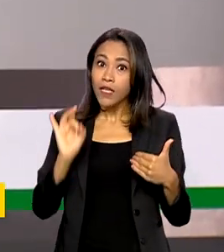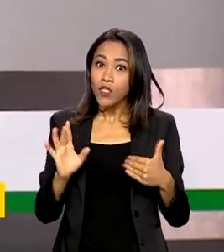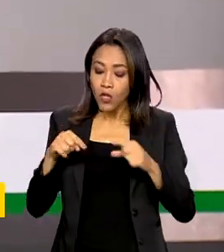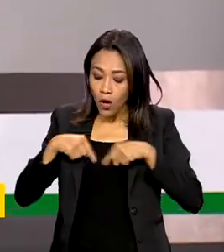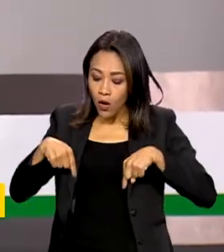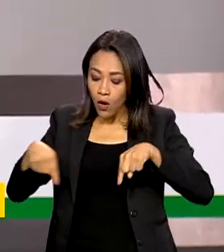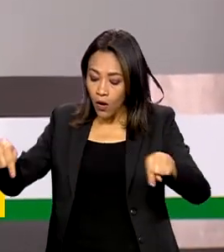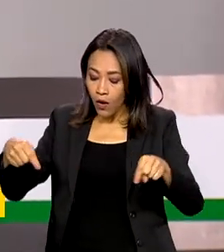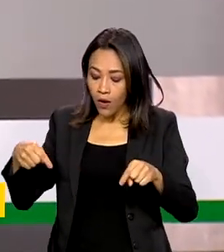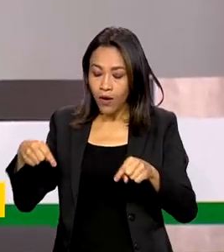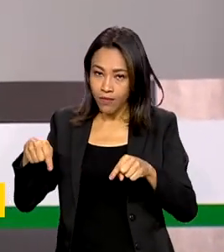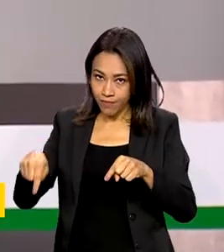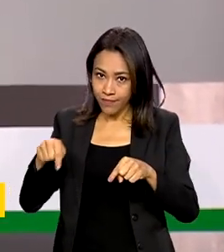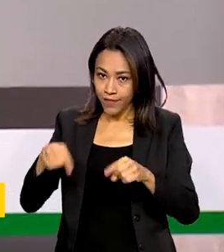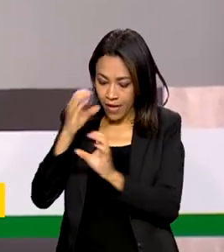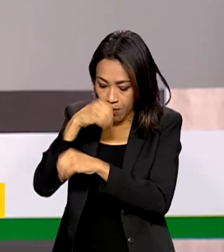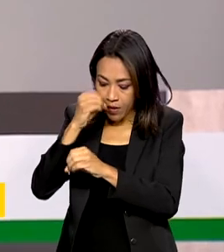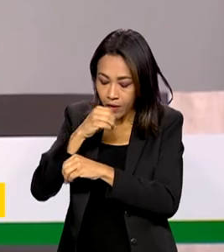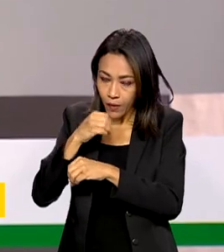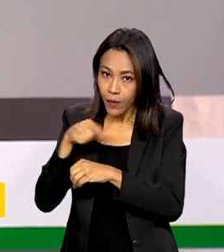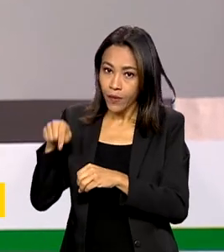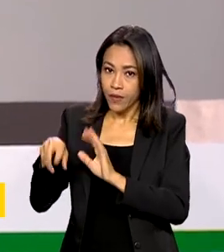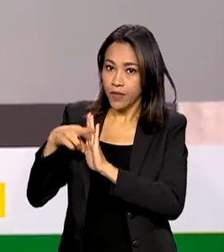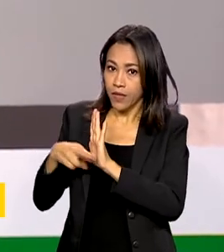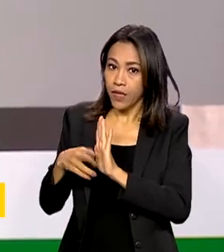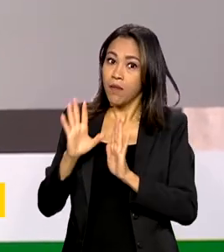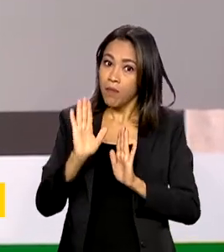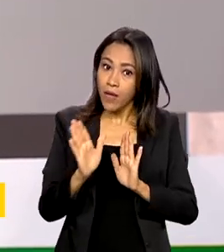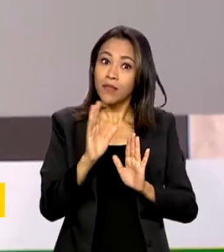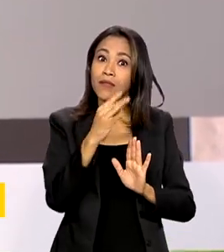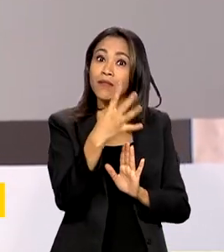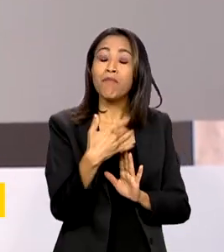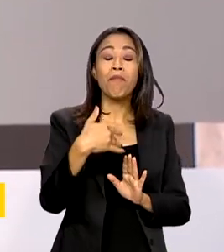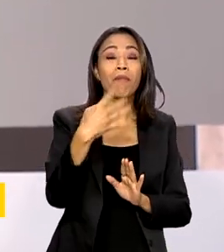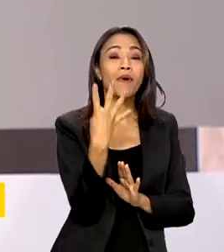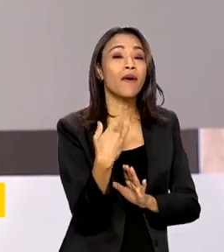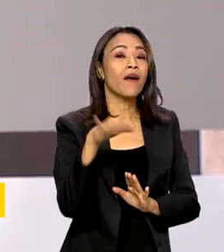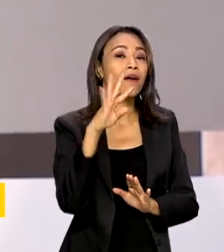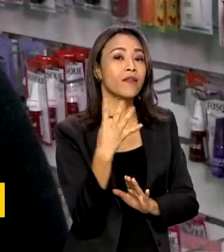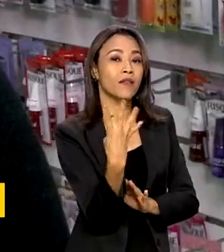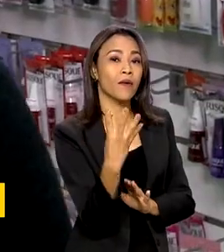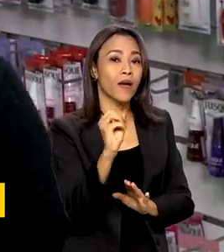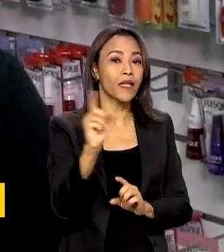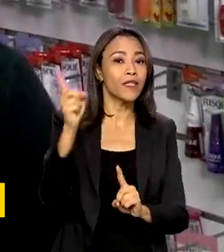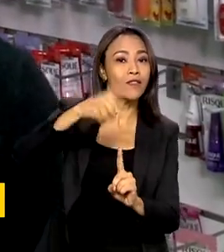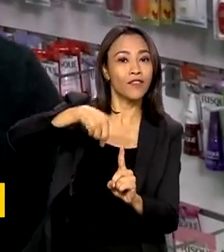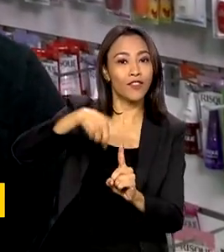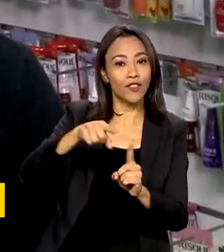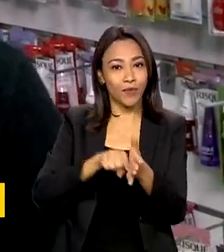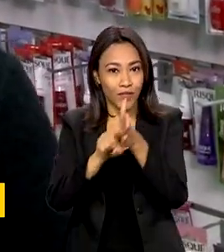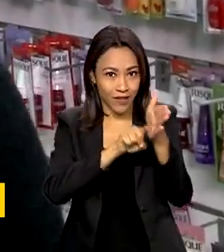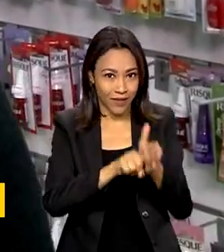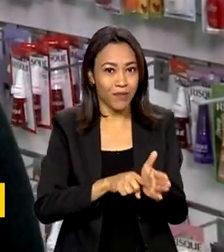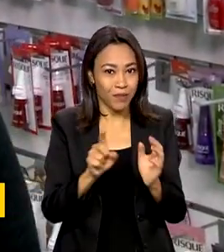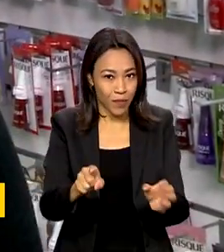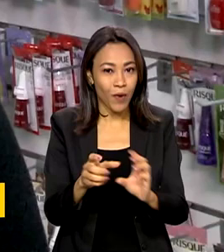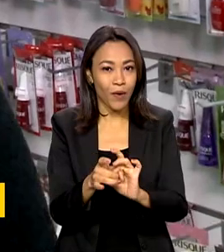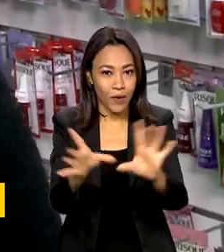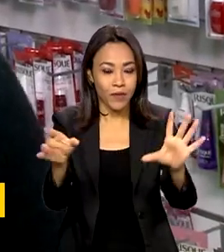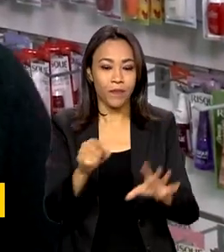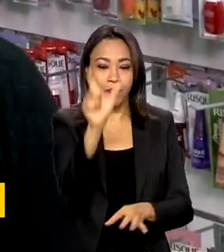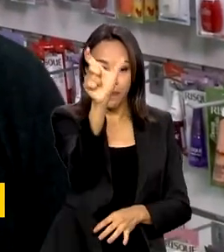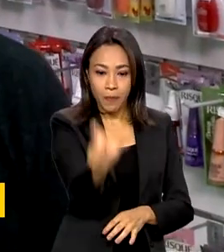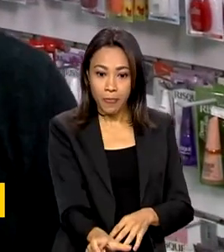mas de 40 tipos de testes rápidos estão incluídos no novo regulamento cuidar da saúde é